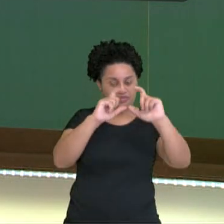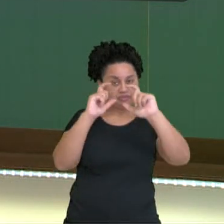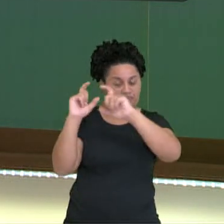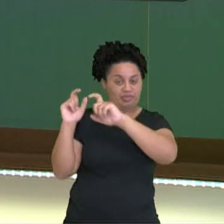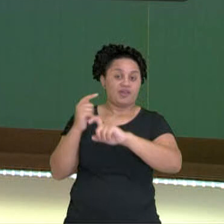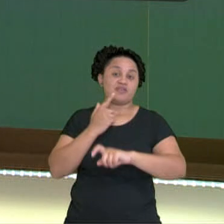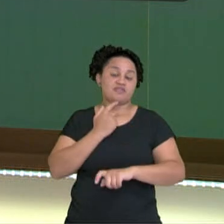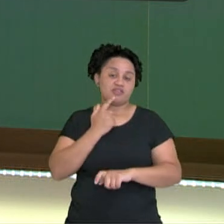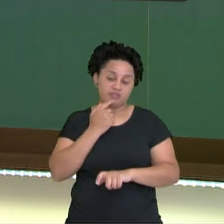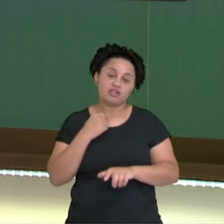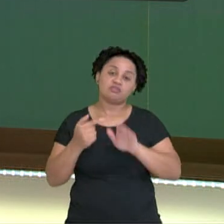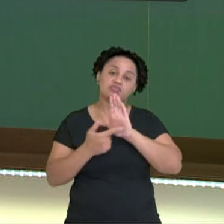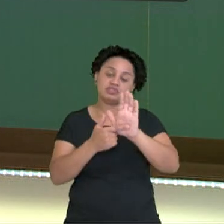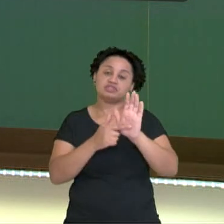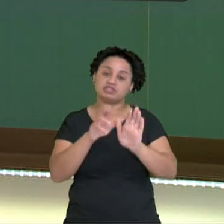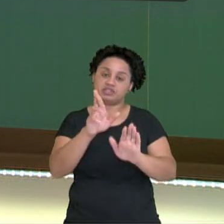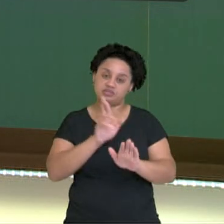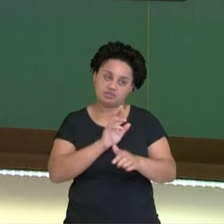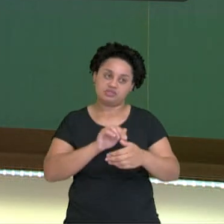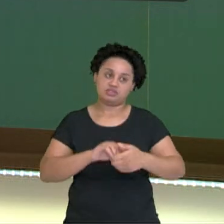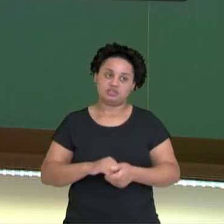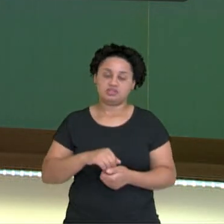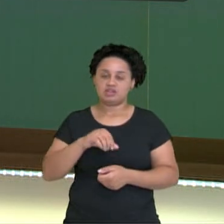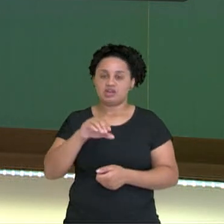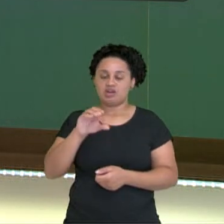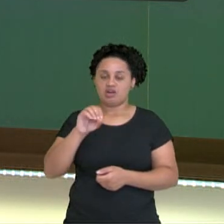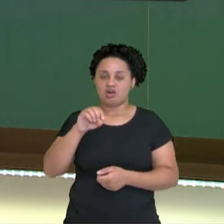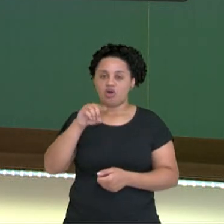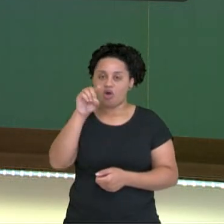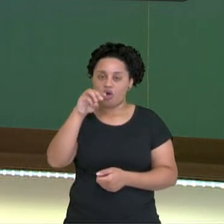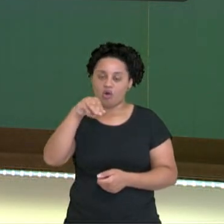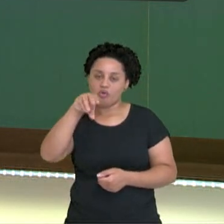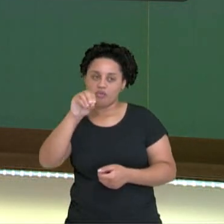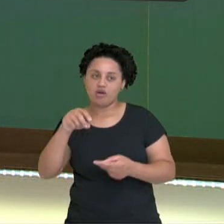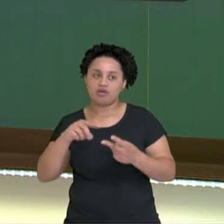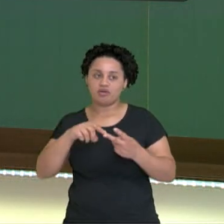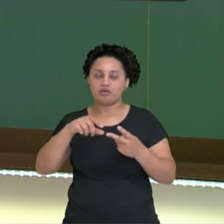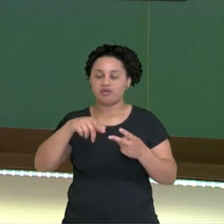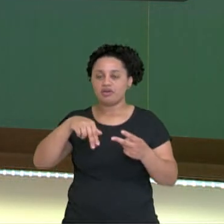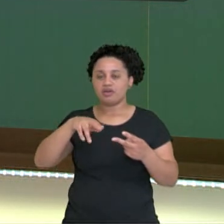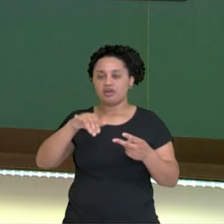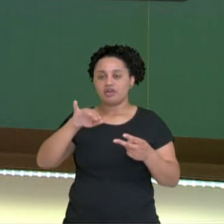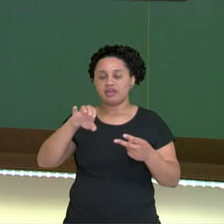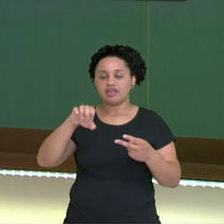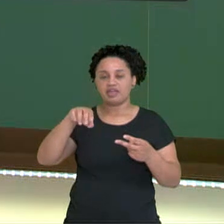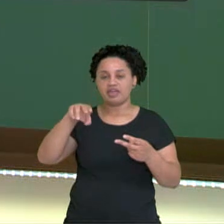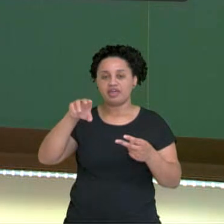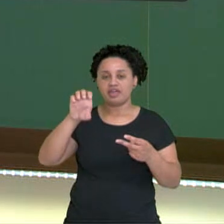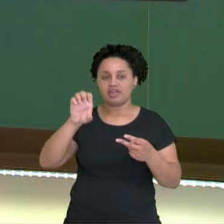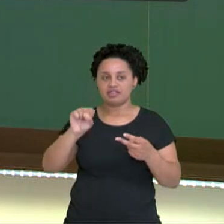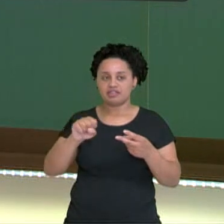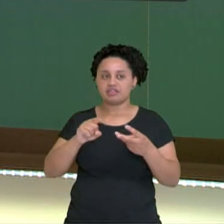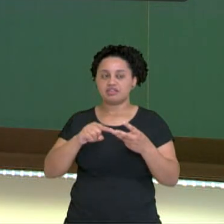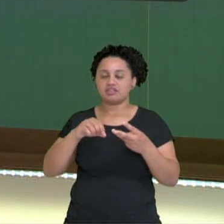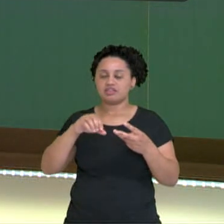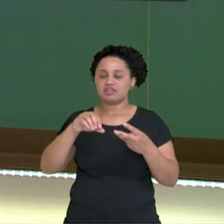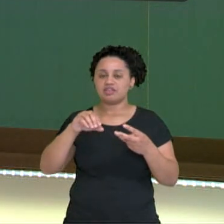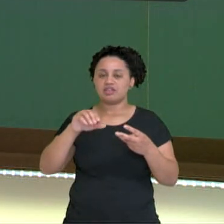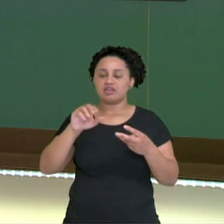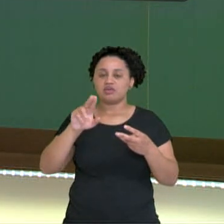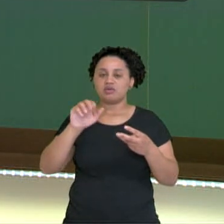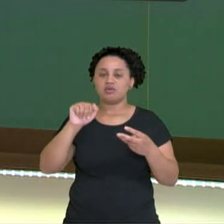senhora? Outra vez se seguimos vivos. Como se o entrevistador del censo estava ali para comprovar